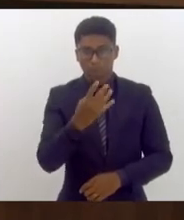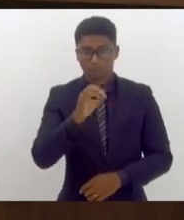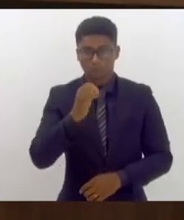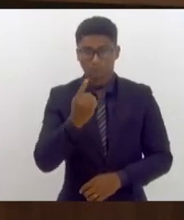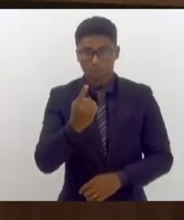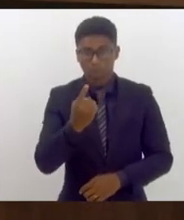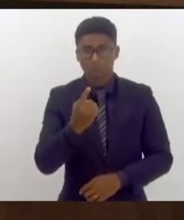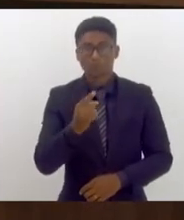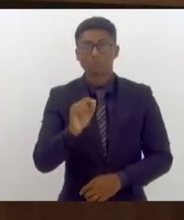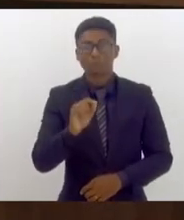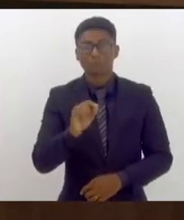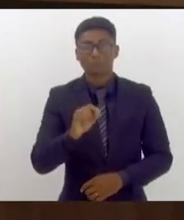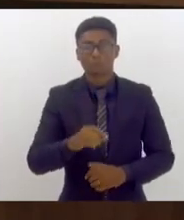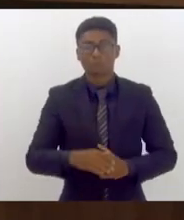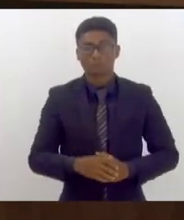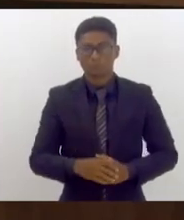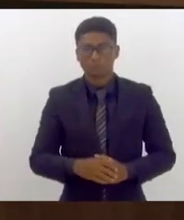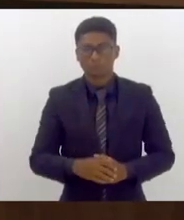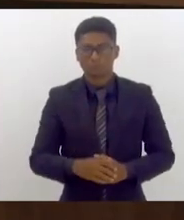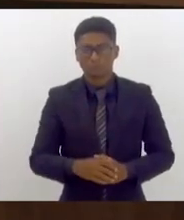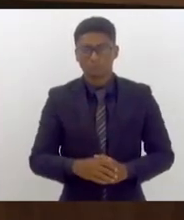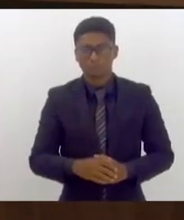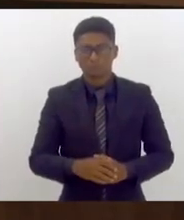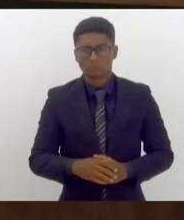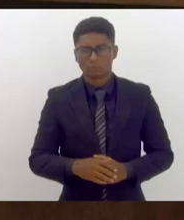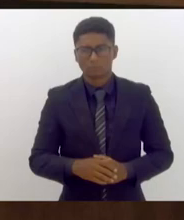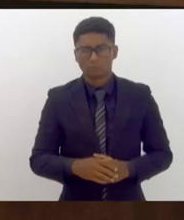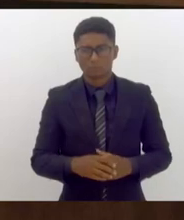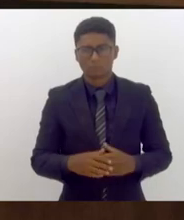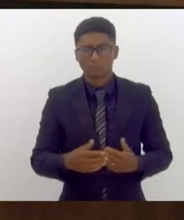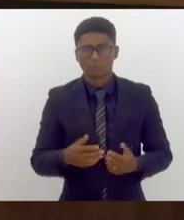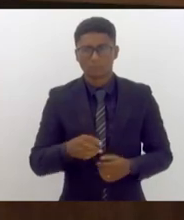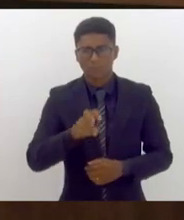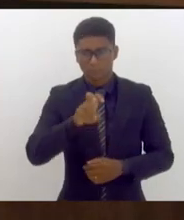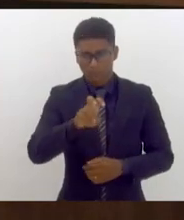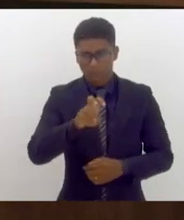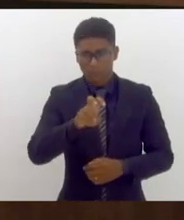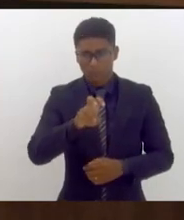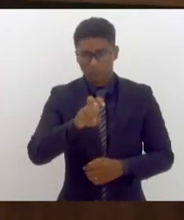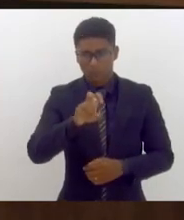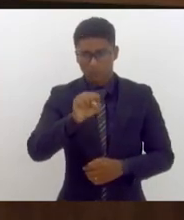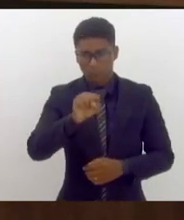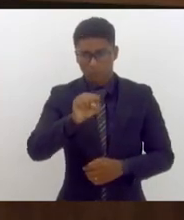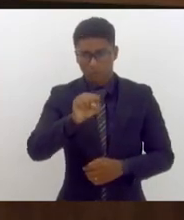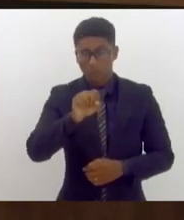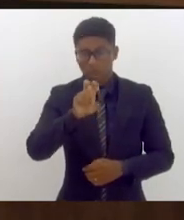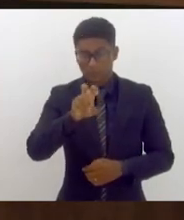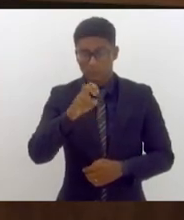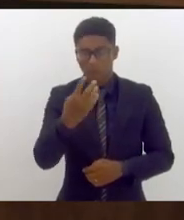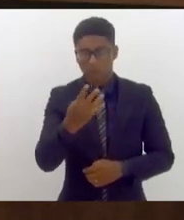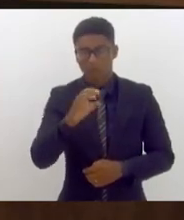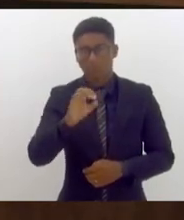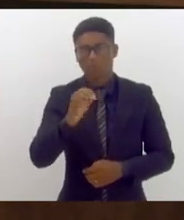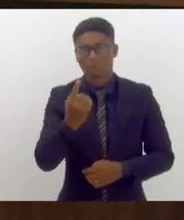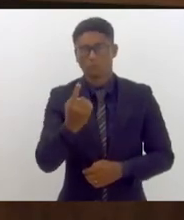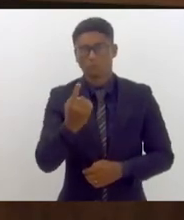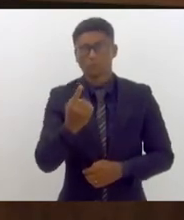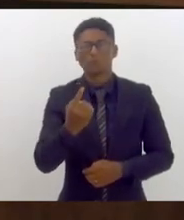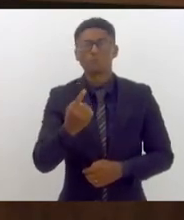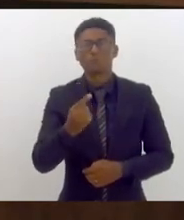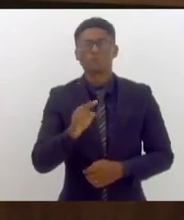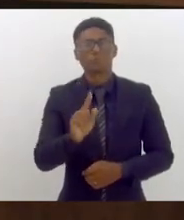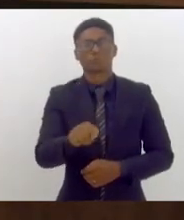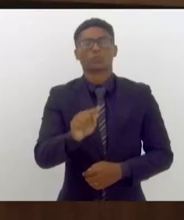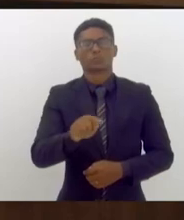de sistema de... 5603 e 5401. Isso. 5401, também da minha autoria, trata de